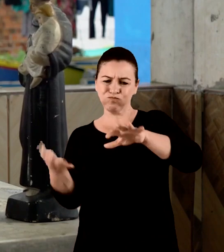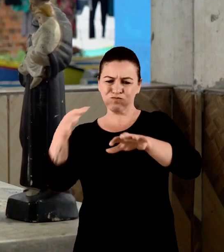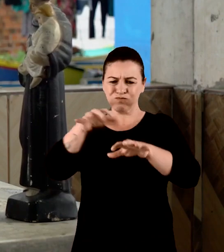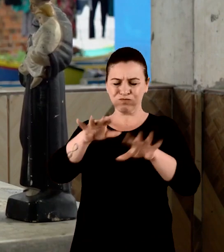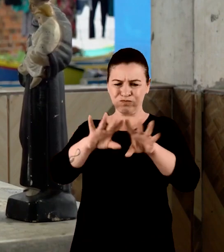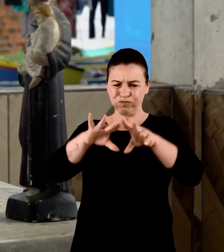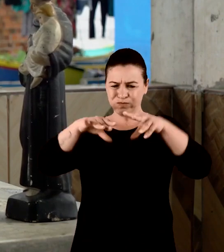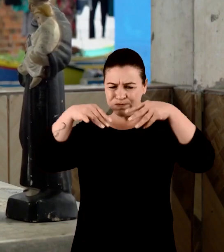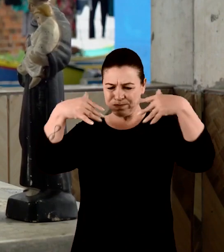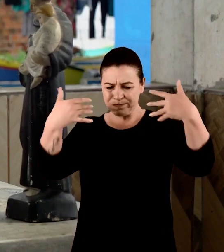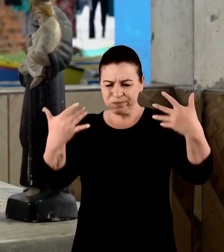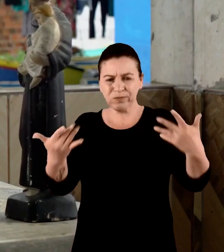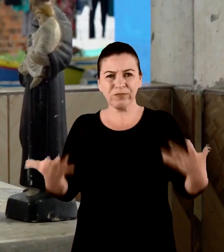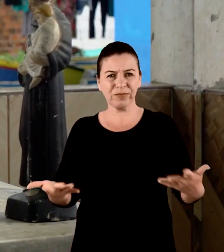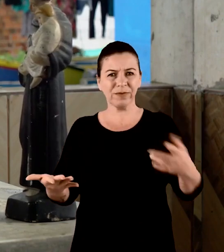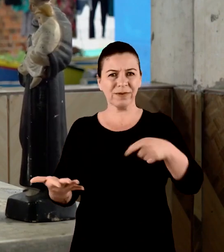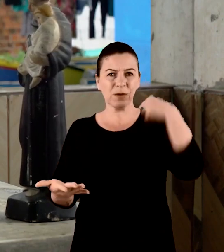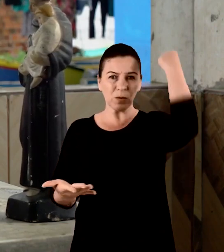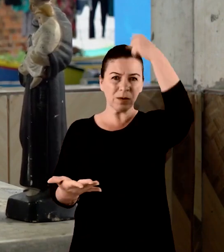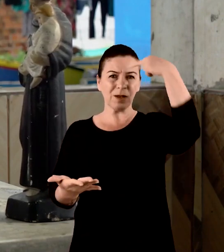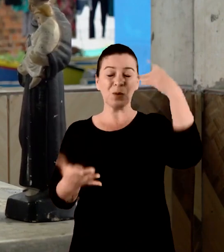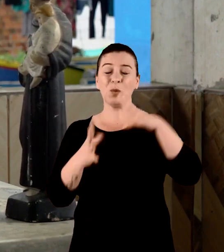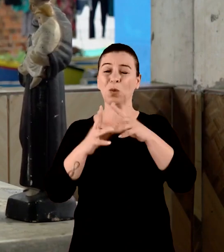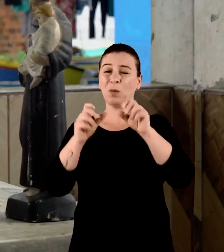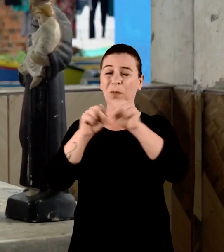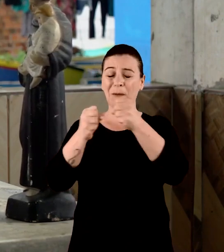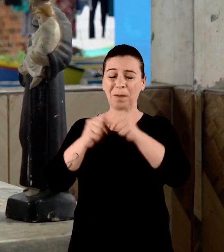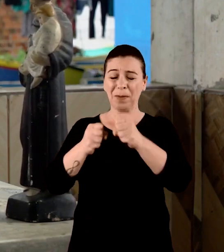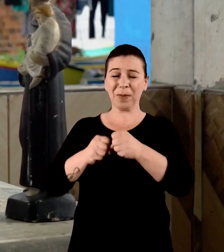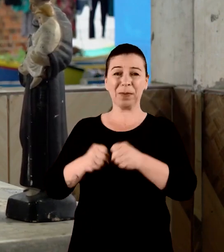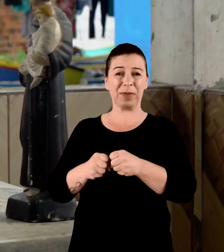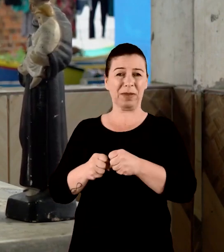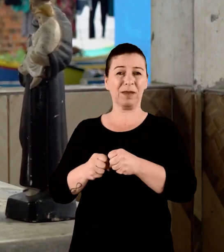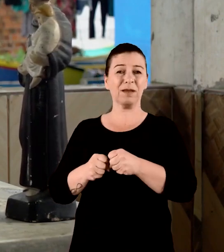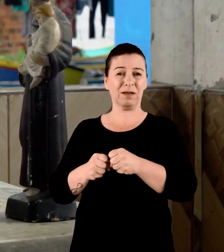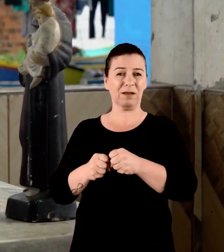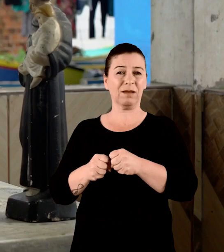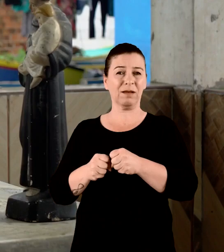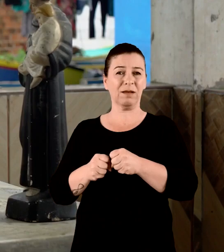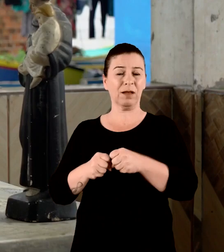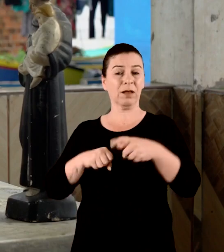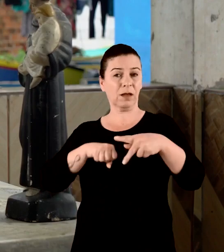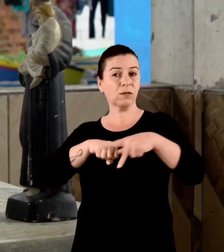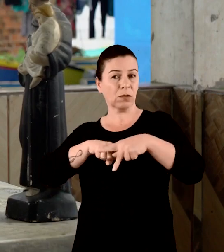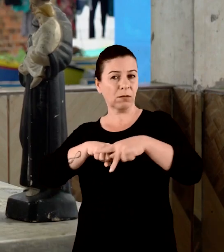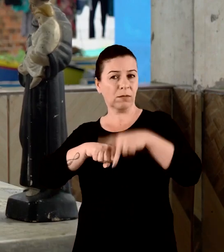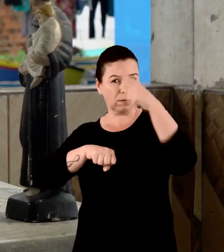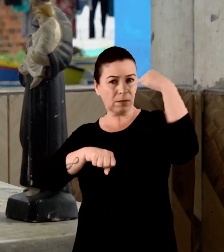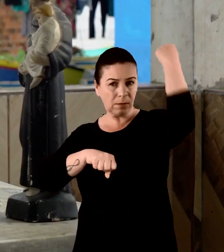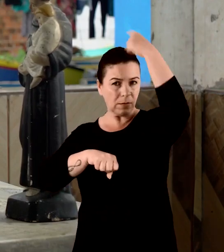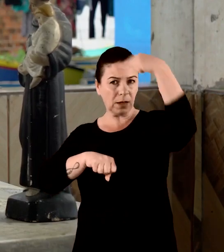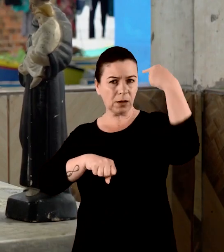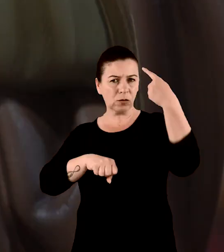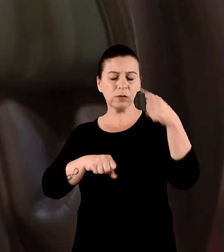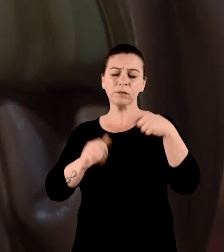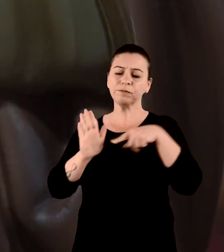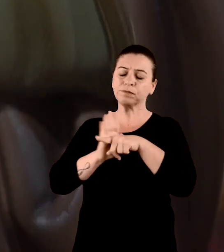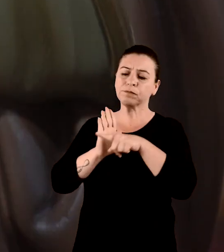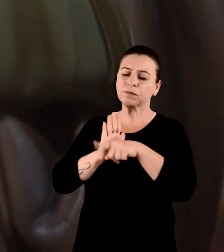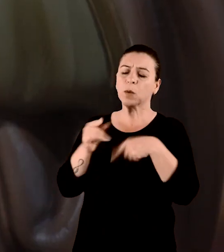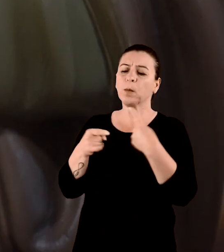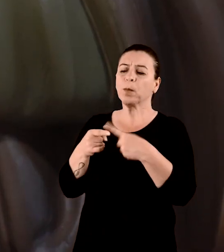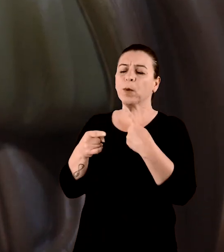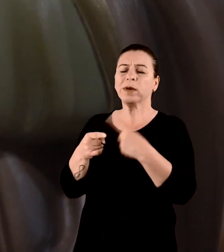era embrulhado, embolado. Eu desembolei o santo, todo quebrado, com São Pedro. E